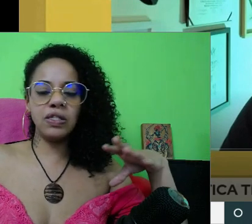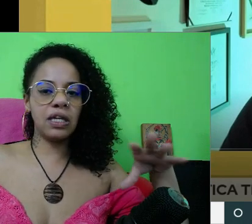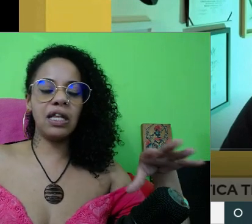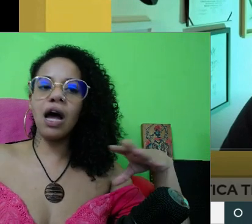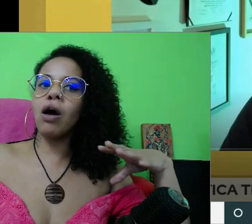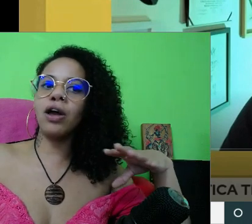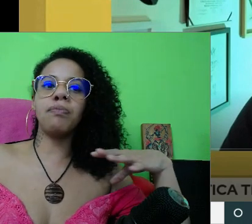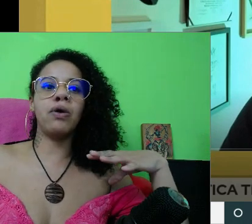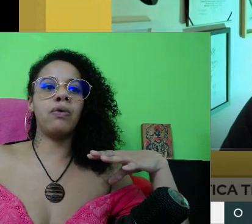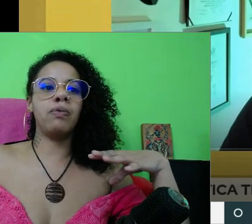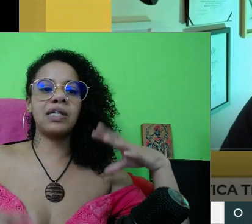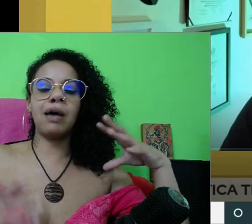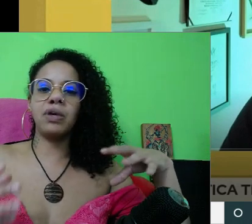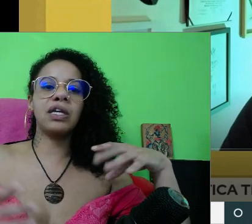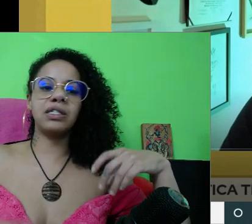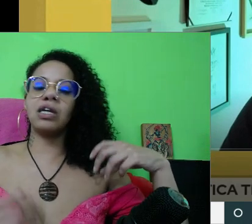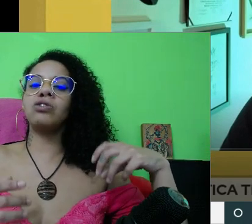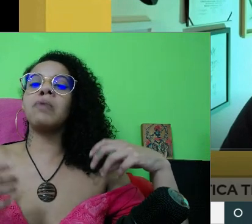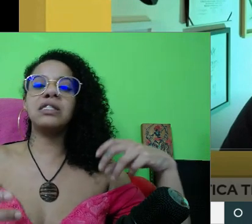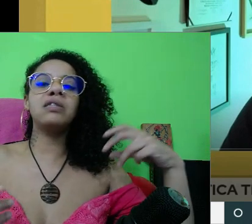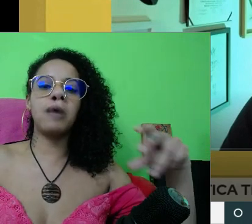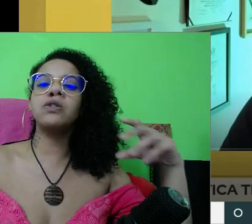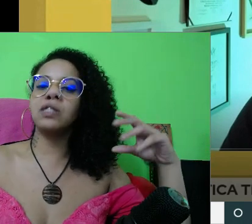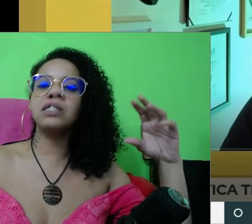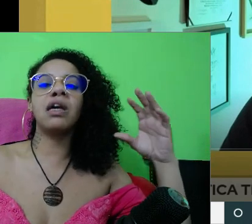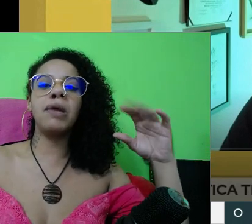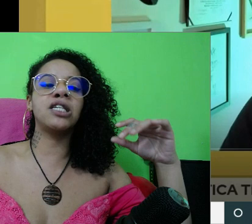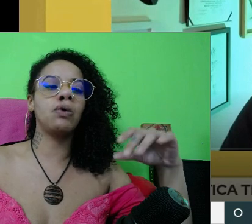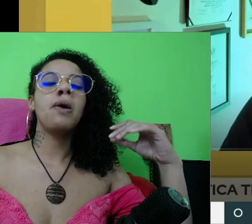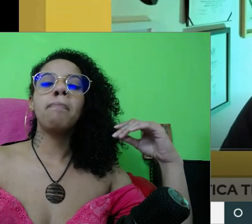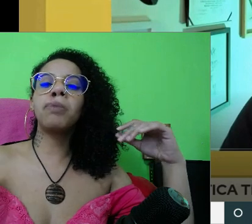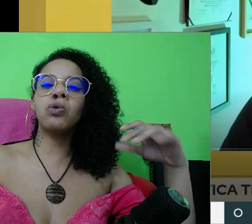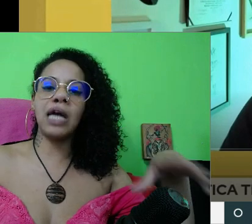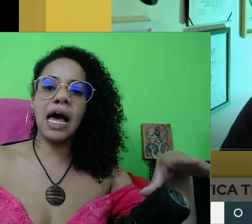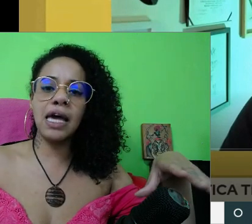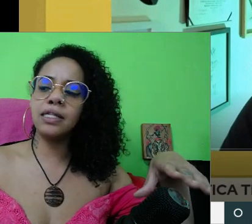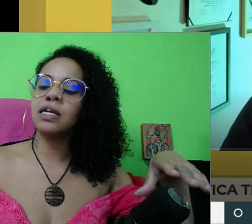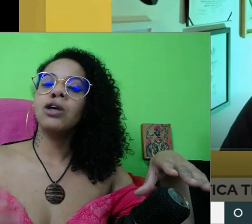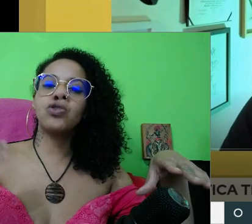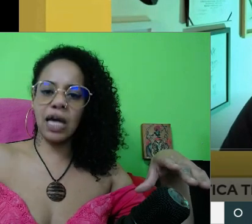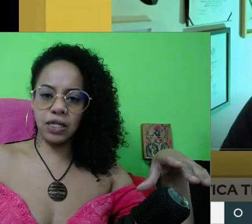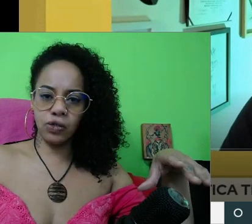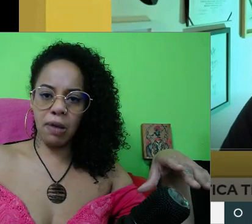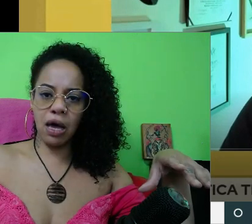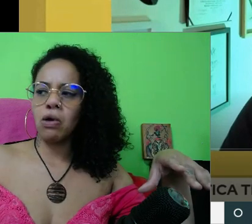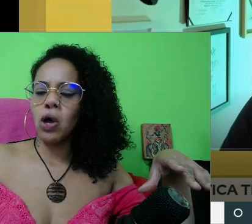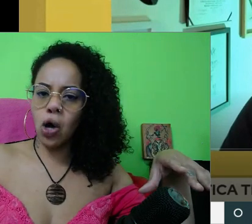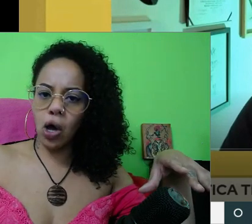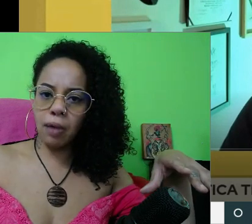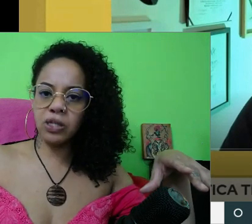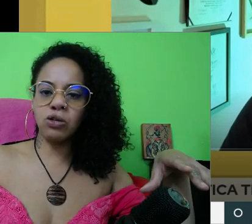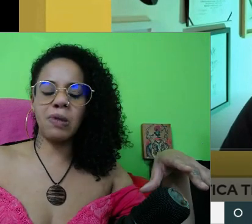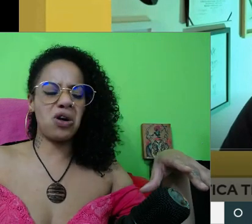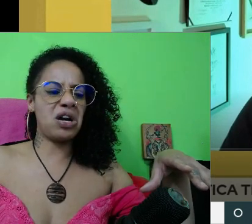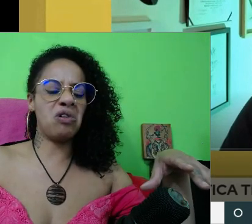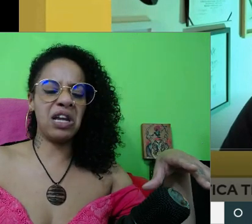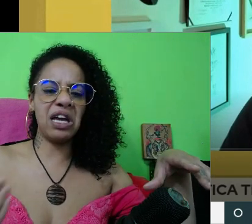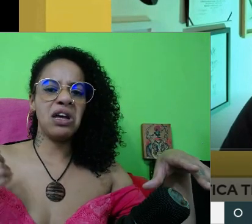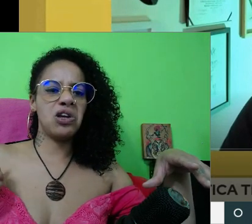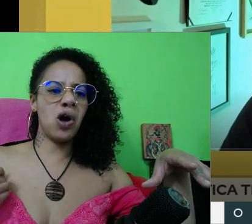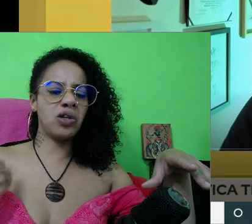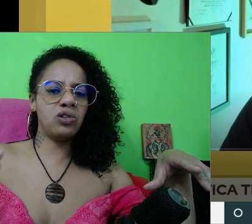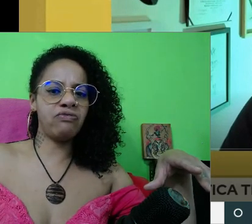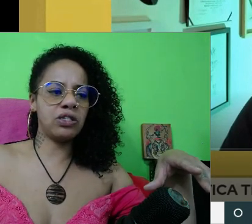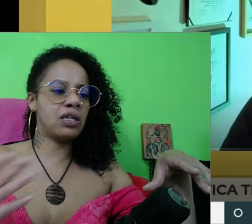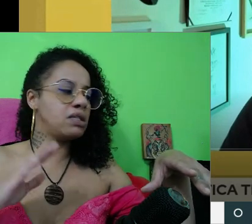Nossa que da hora meu sabe que sejam mais espaços assim mesmo plurais tu quer somar cola para somar agora